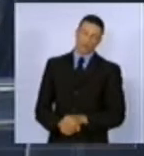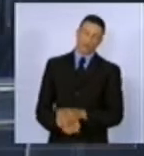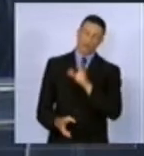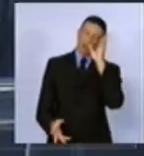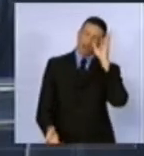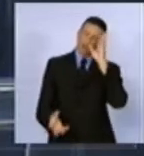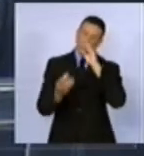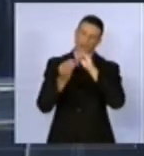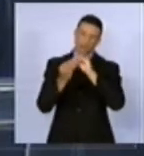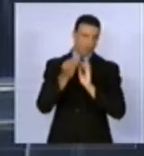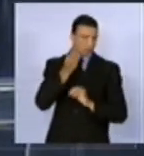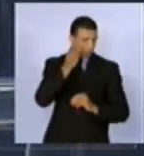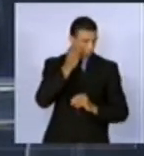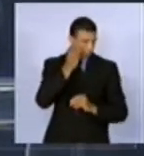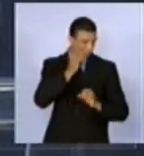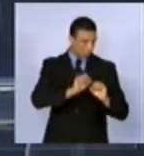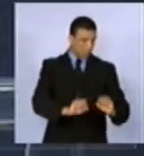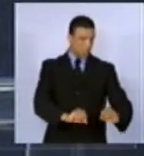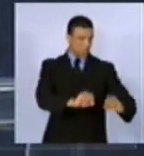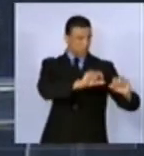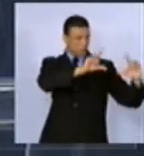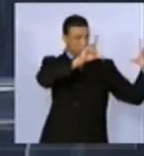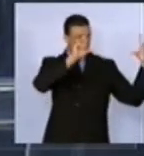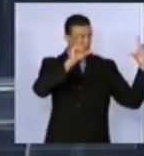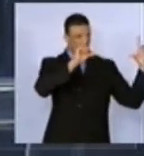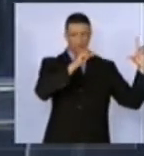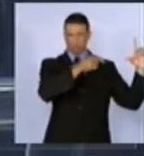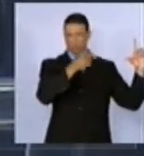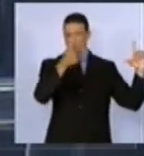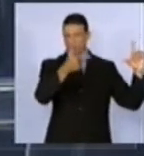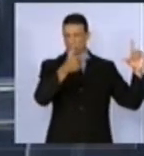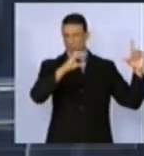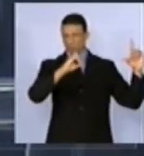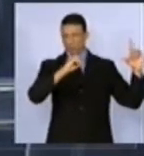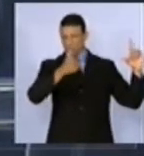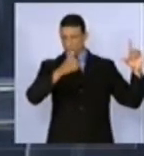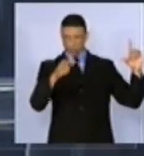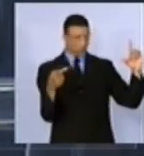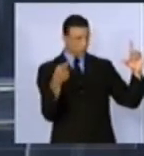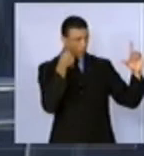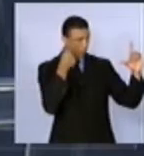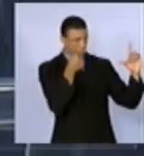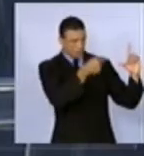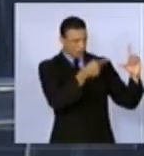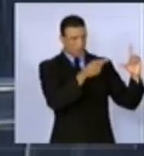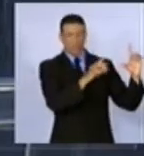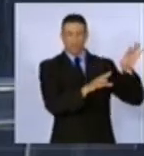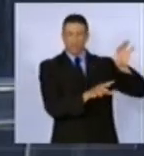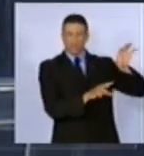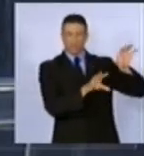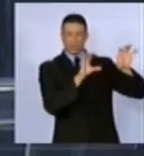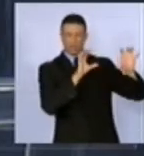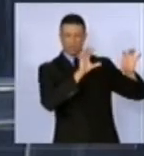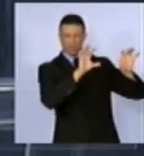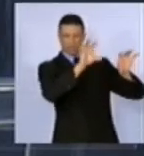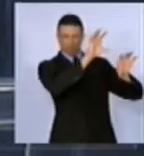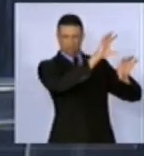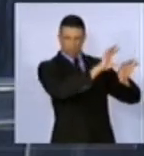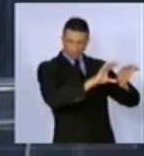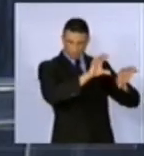fazendo então uma projeção a partir de 2011 onde reduz efetivamente a área de cana colhida